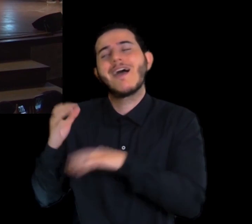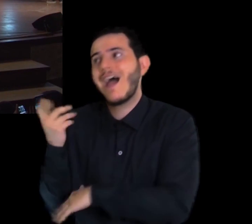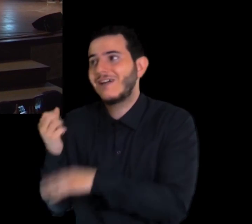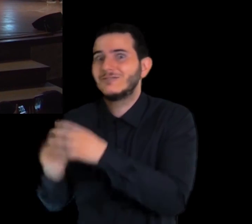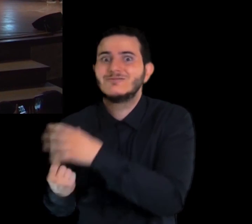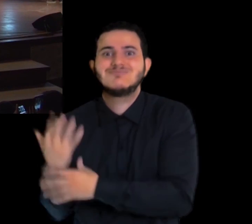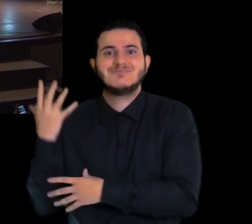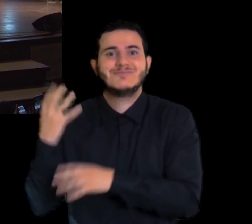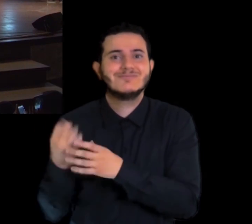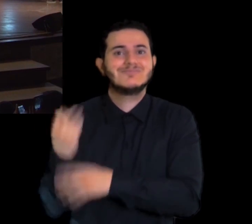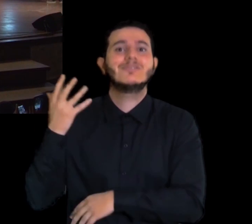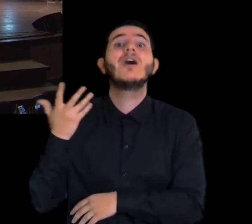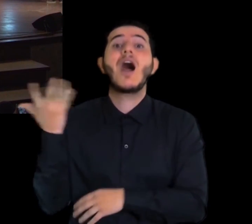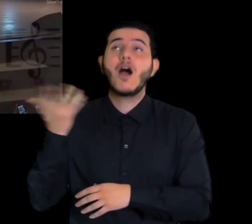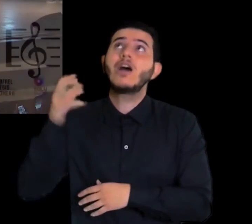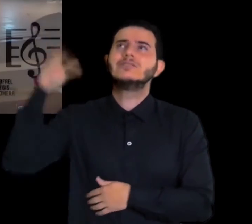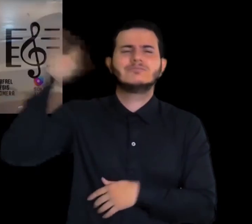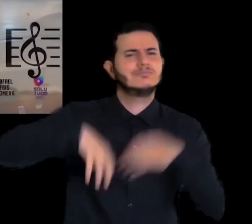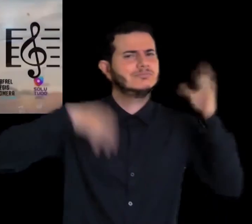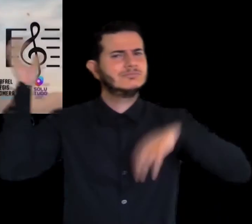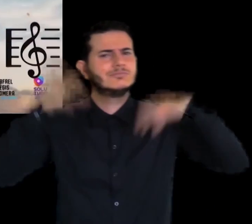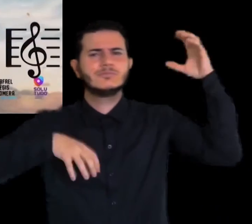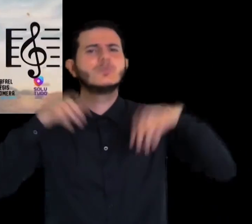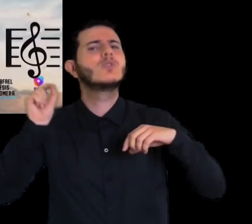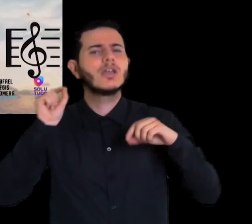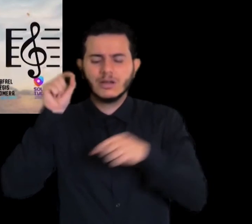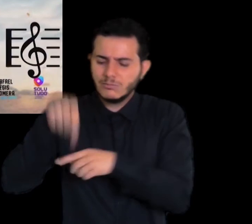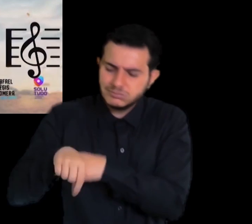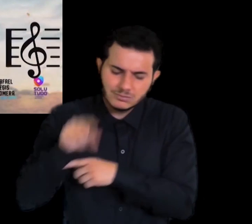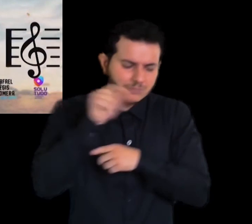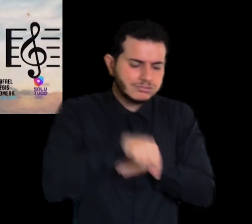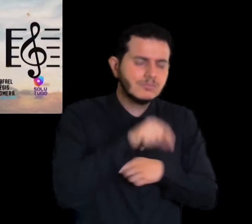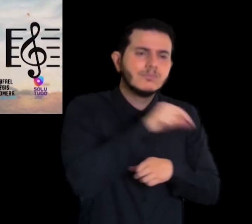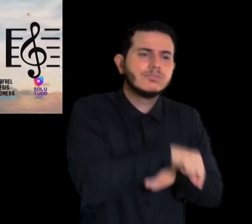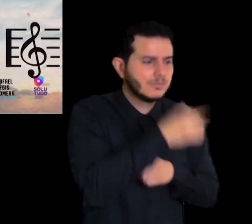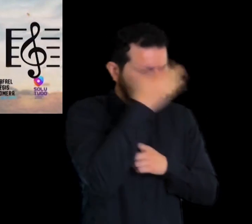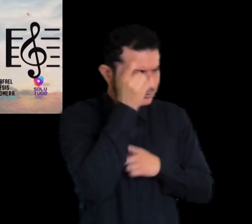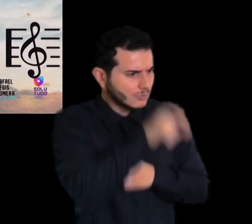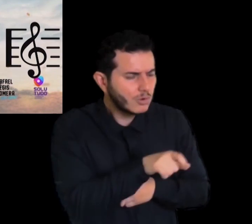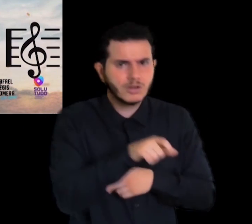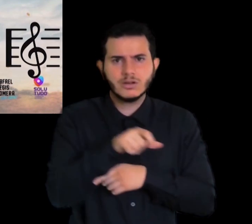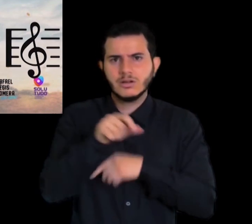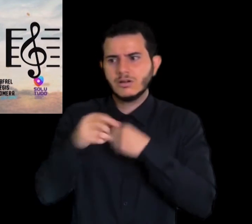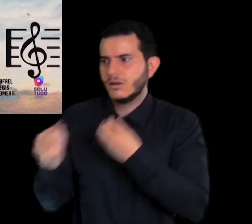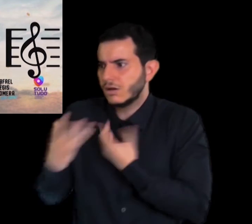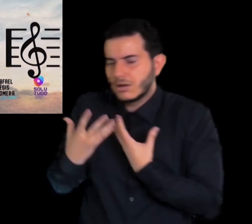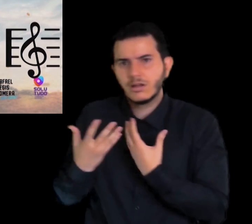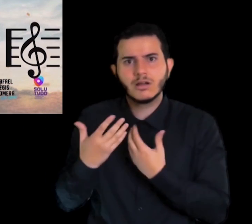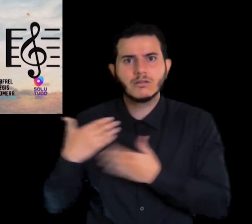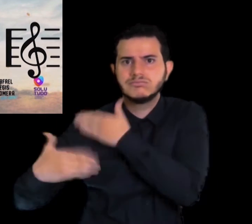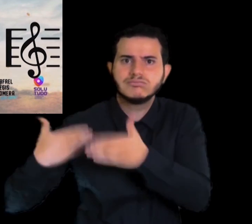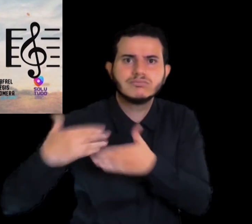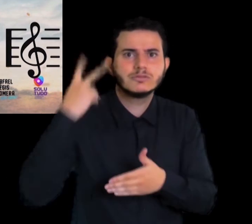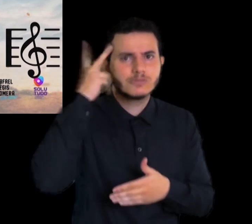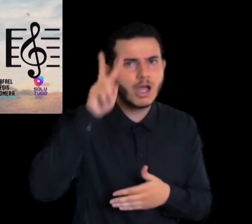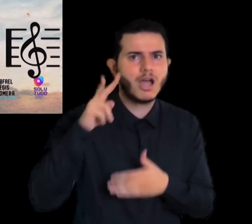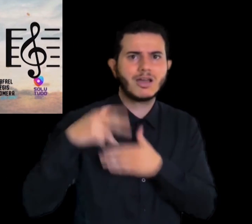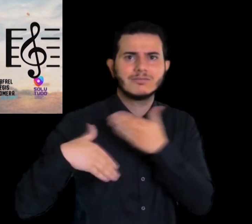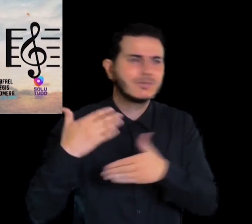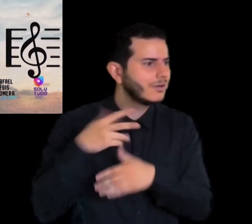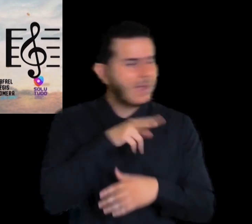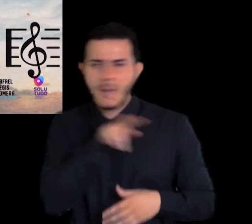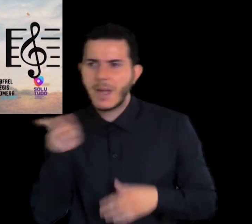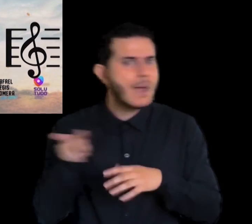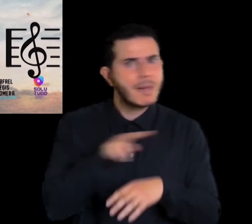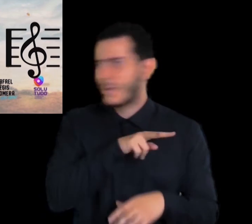E toda hora, no agora, está chovendo semente. Semente numa conversa, semente no corredor, semente do lado seu aí, enquanto você está, às vezes,